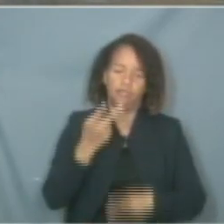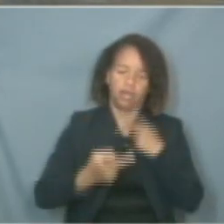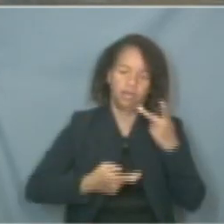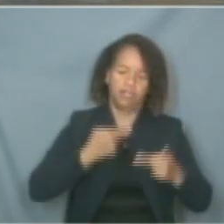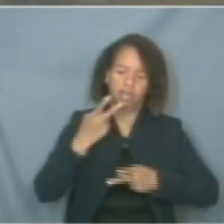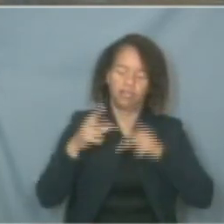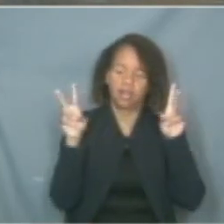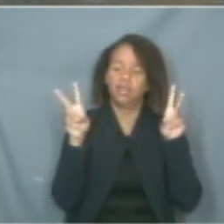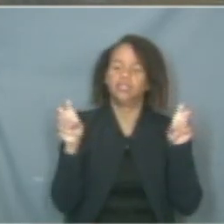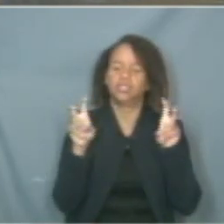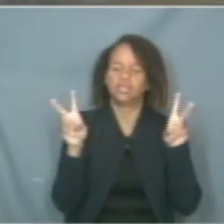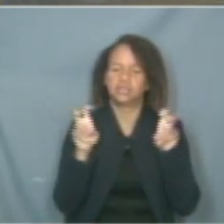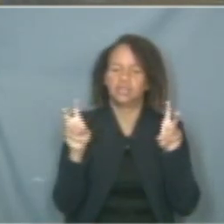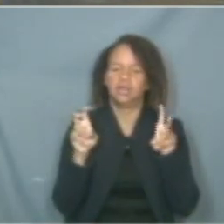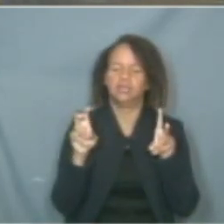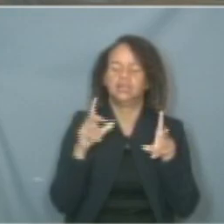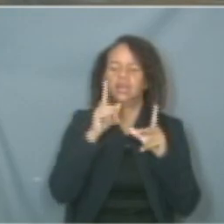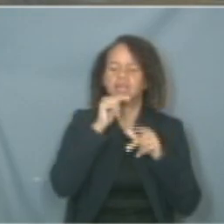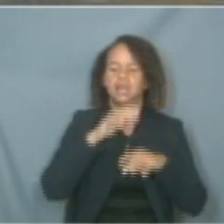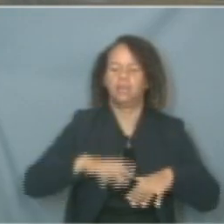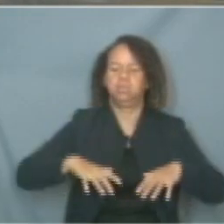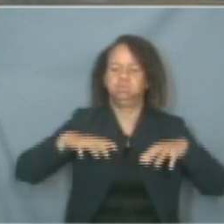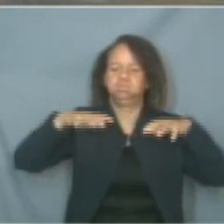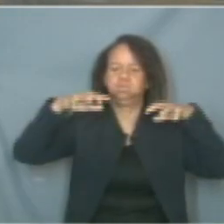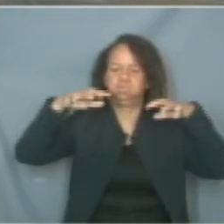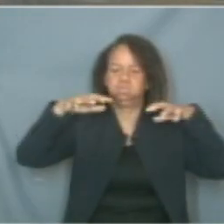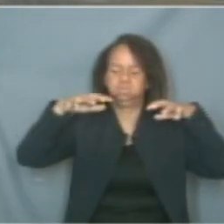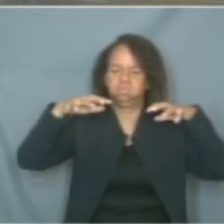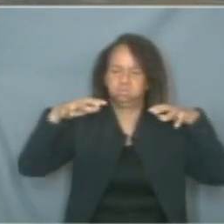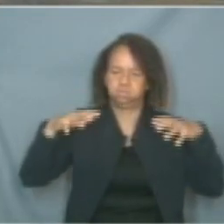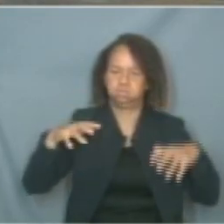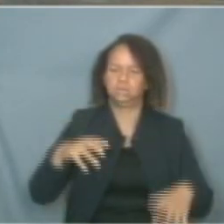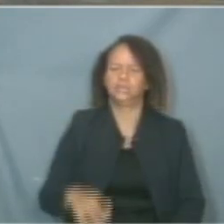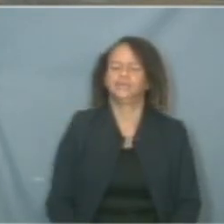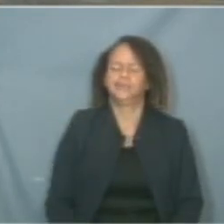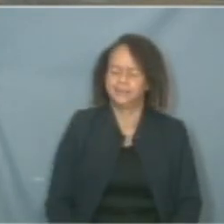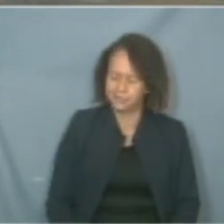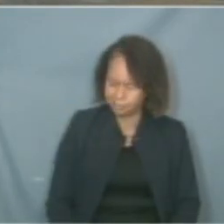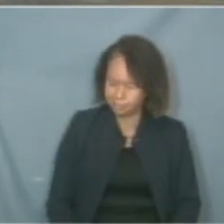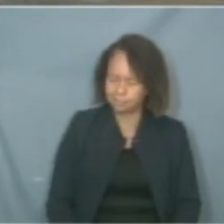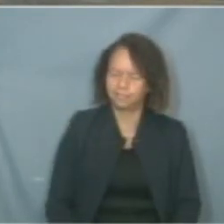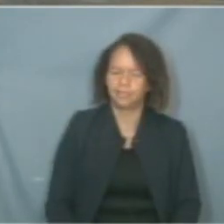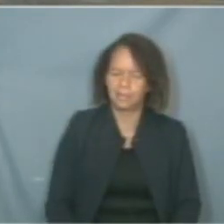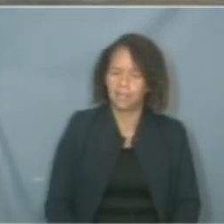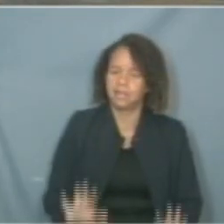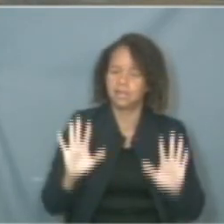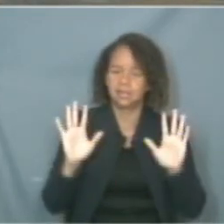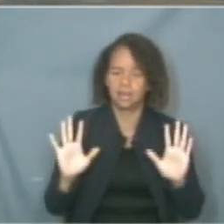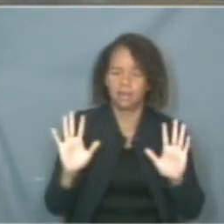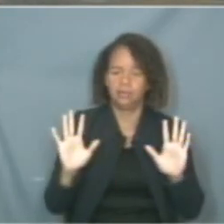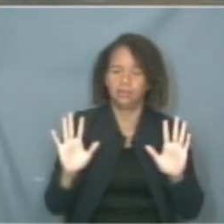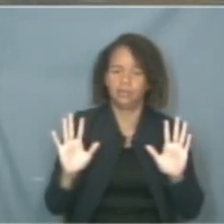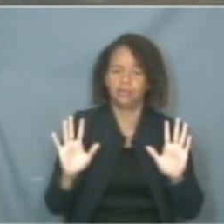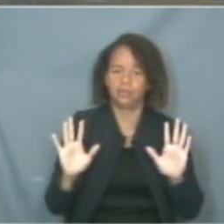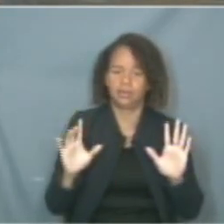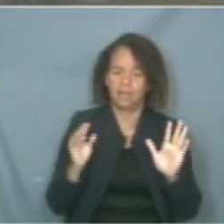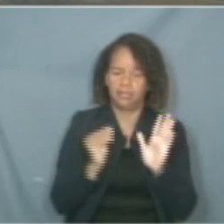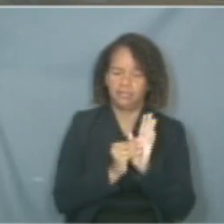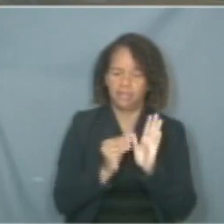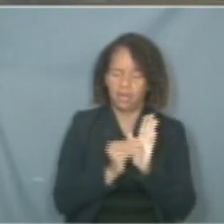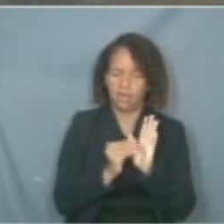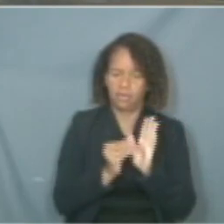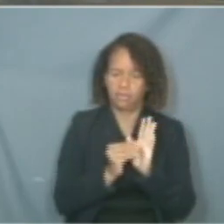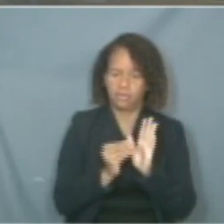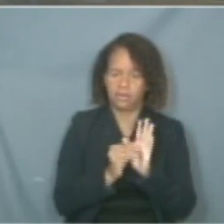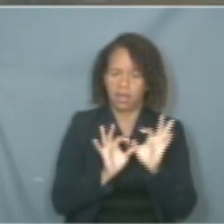sobre a questão das águas e dos alagamentos, que são exatamente provenientes da